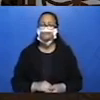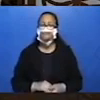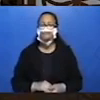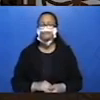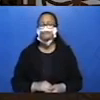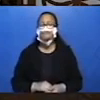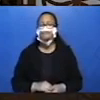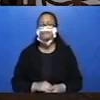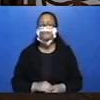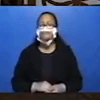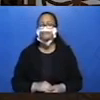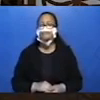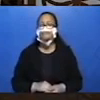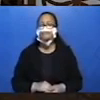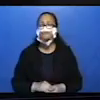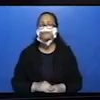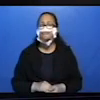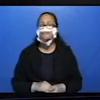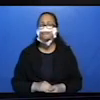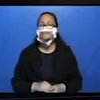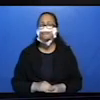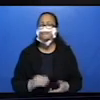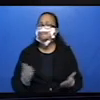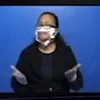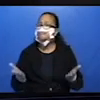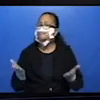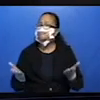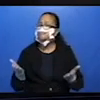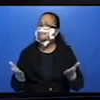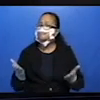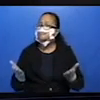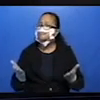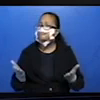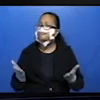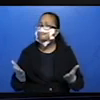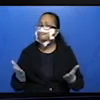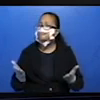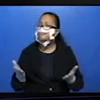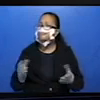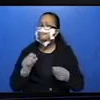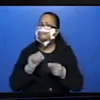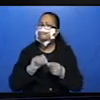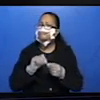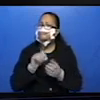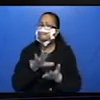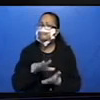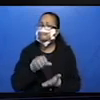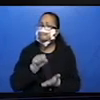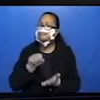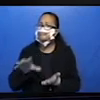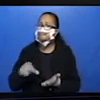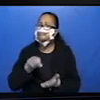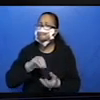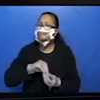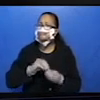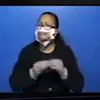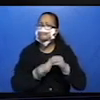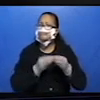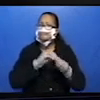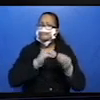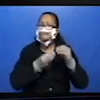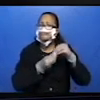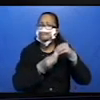Mas quais são os fatores que estão envolvidos no processo da fotossíntese? Aí vocês já podem me